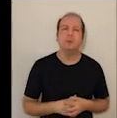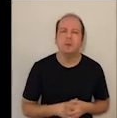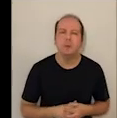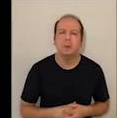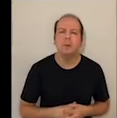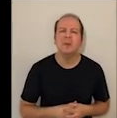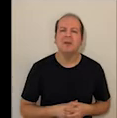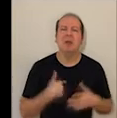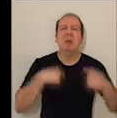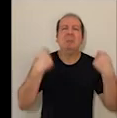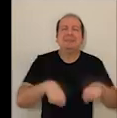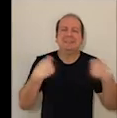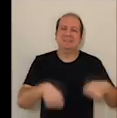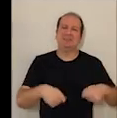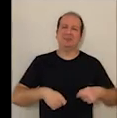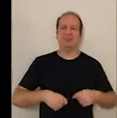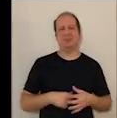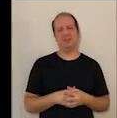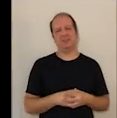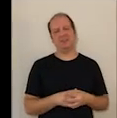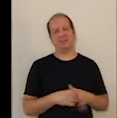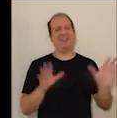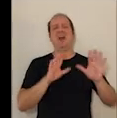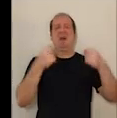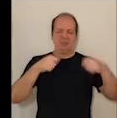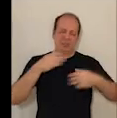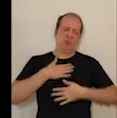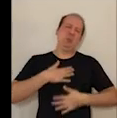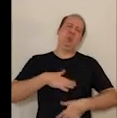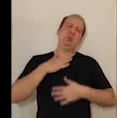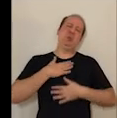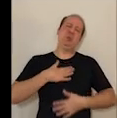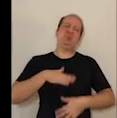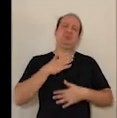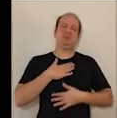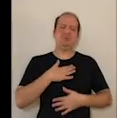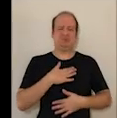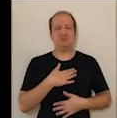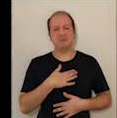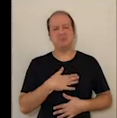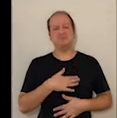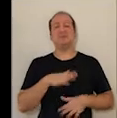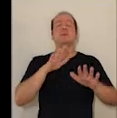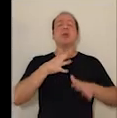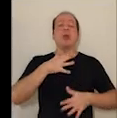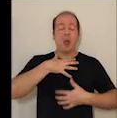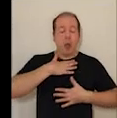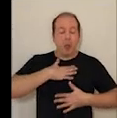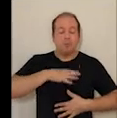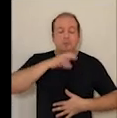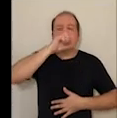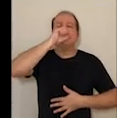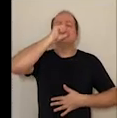Agora, eu preciso... Eu preciso descansar. Calma, calma. Eu descansar.